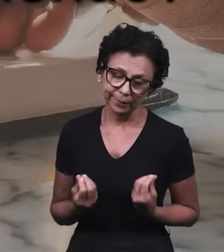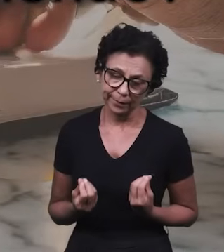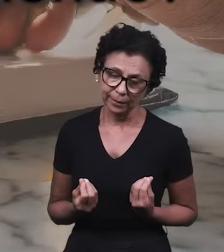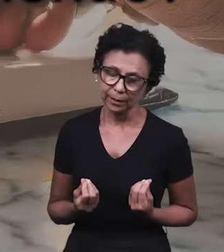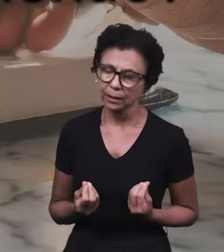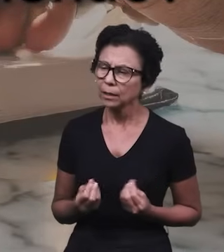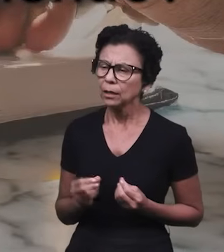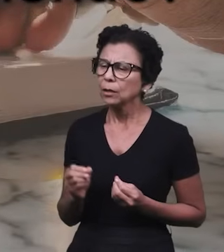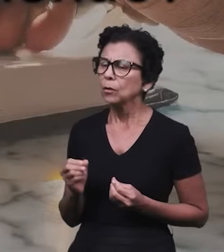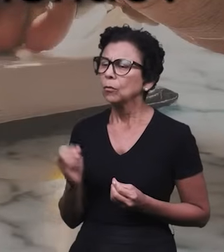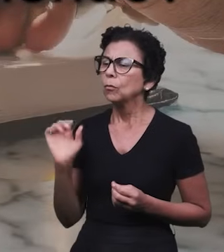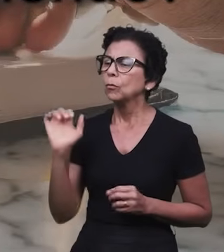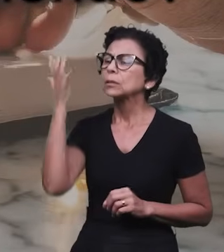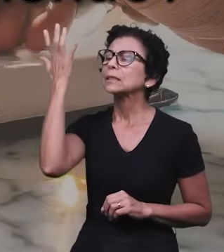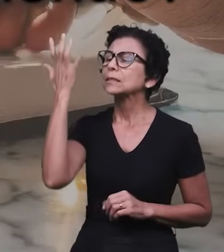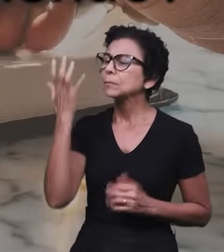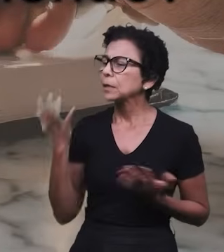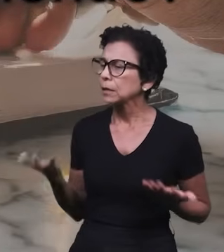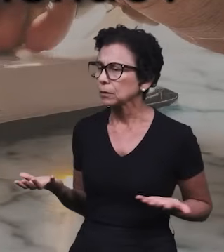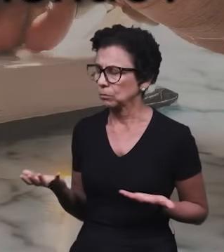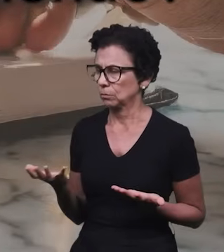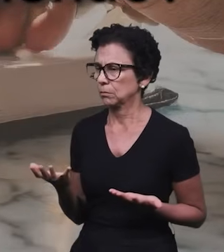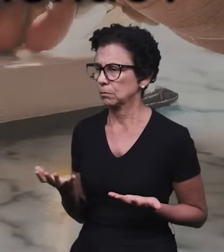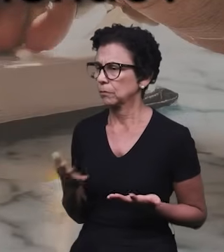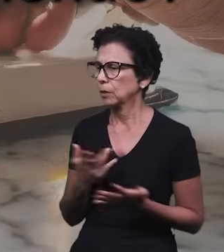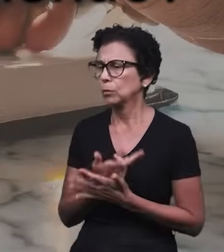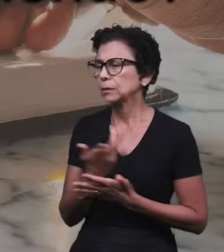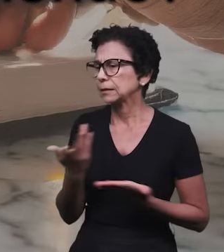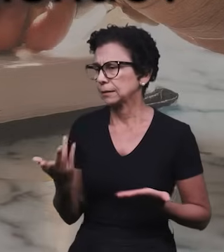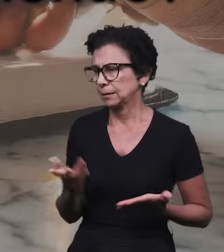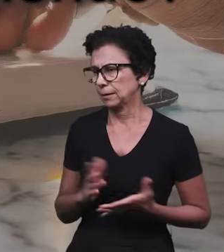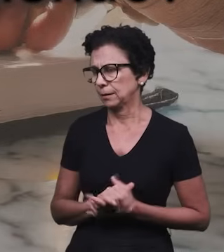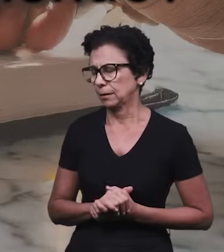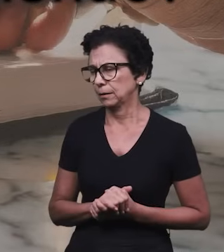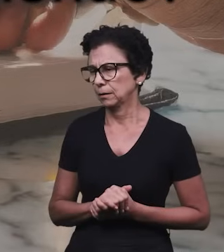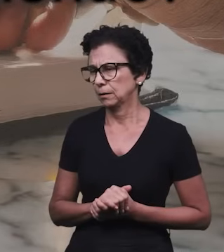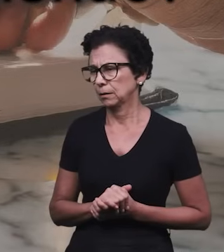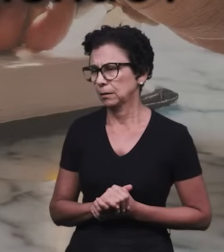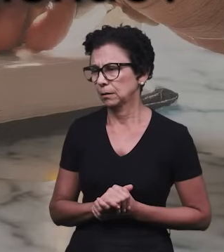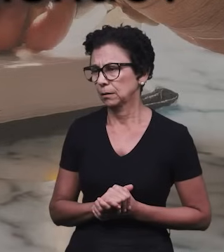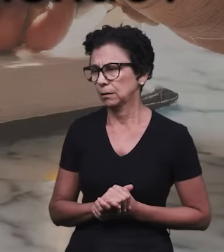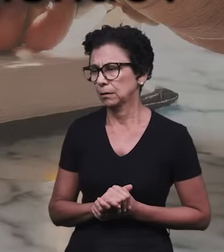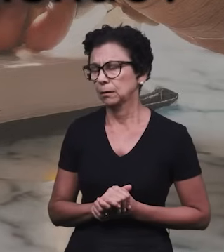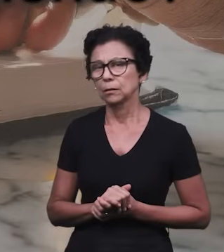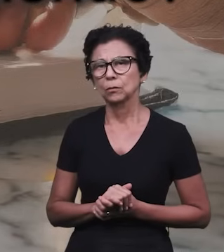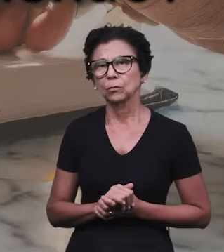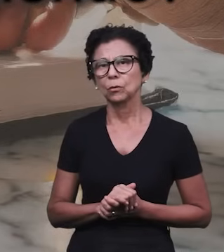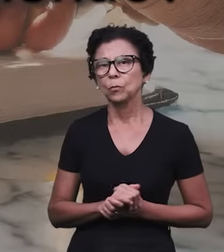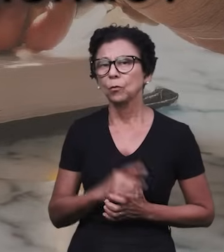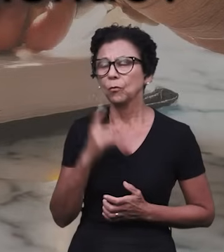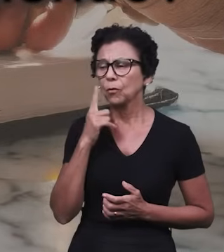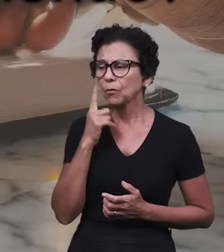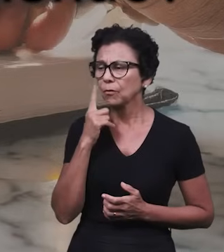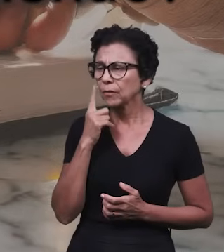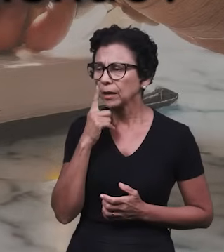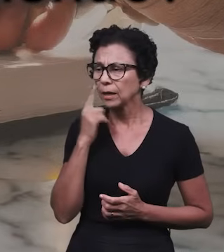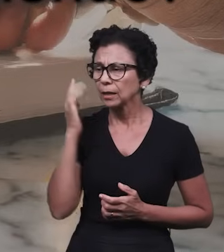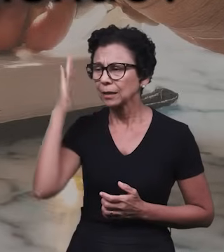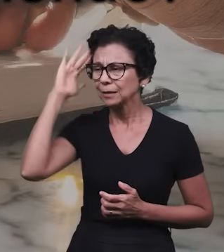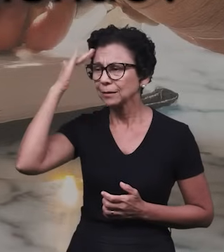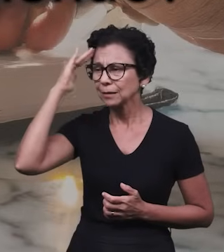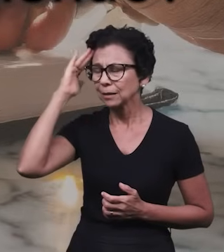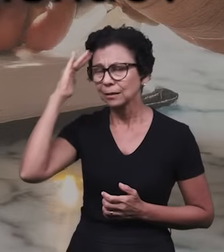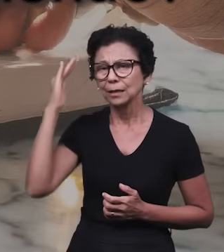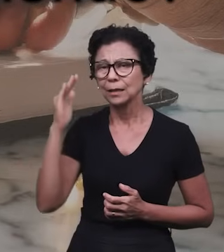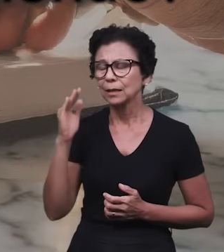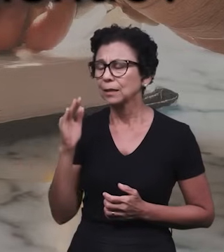quais os sinais que haverá de ser evidenciados, né, da sua